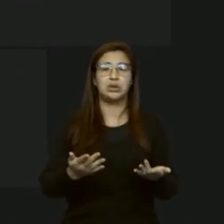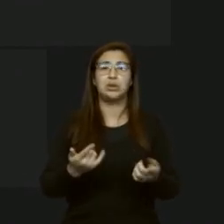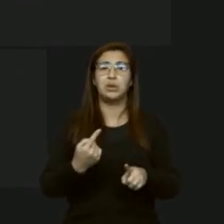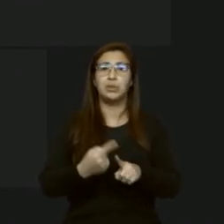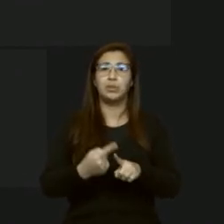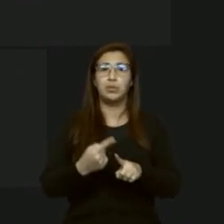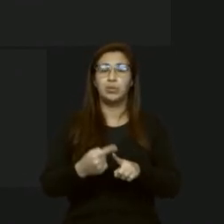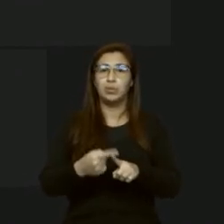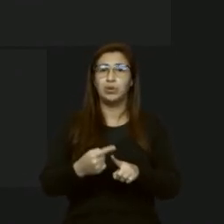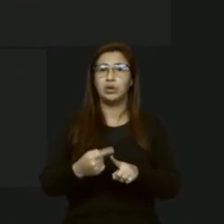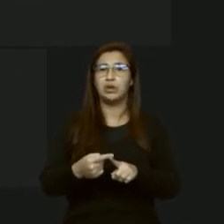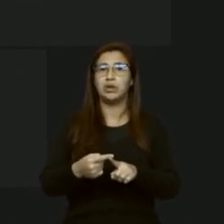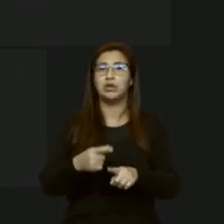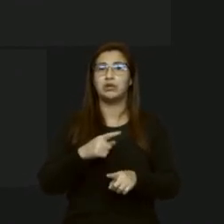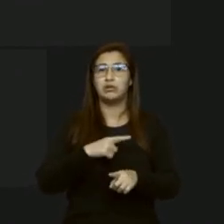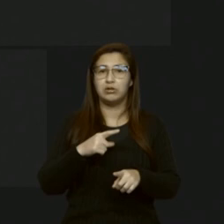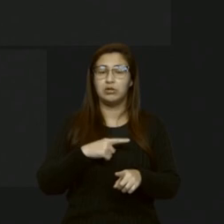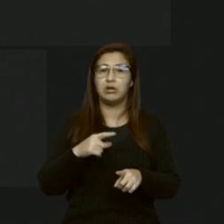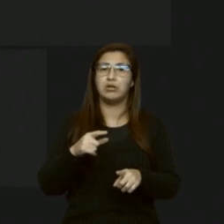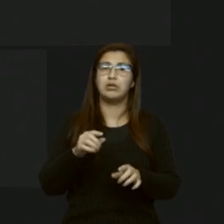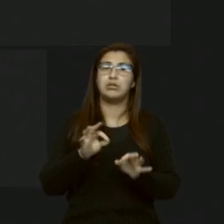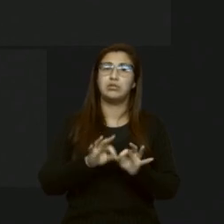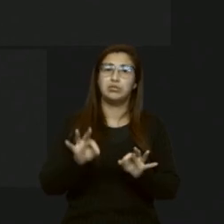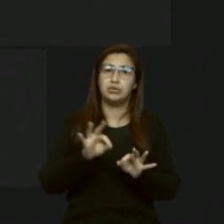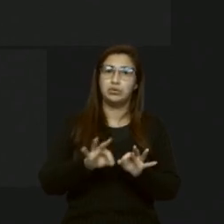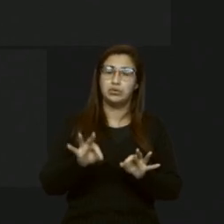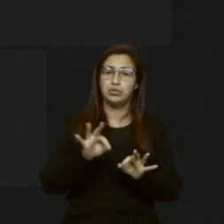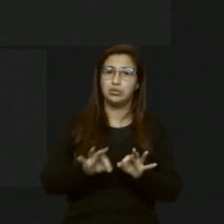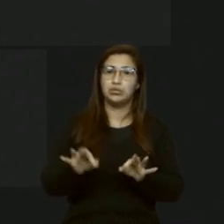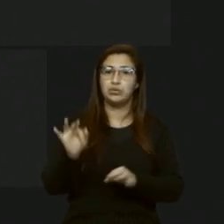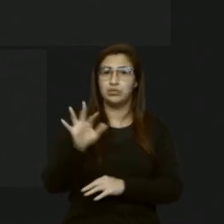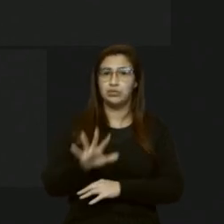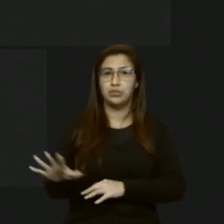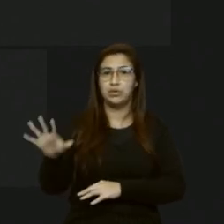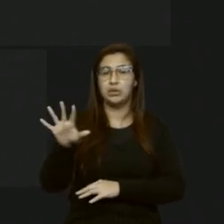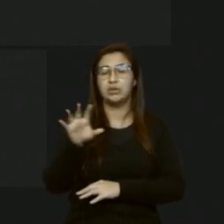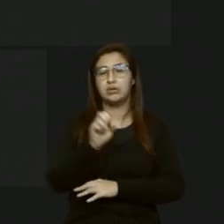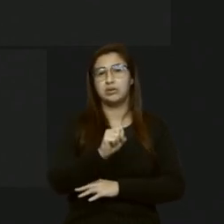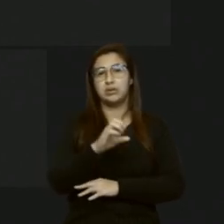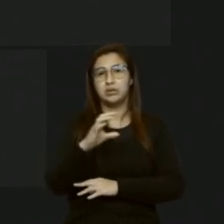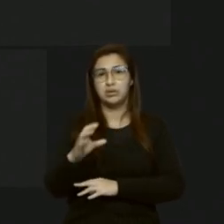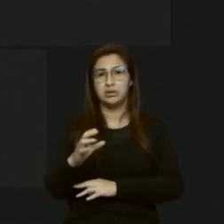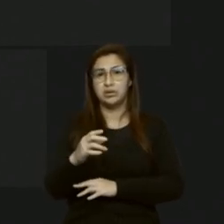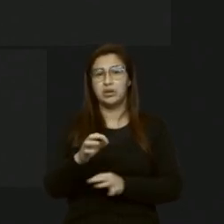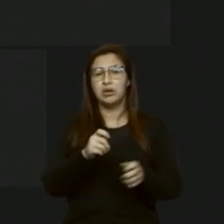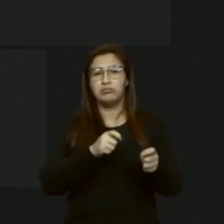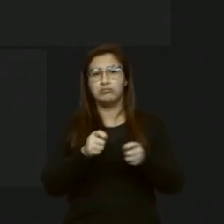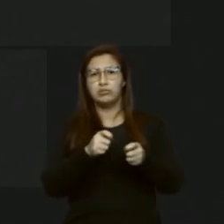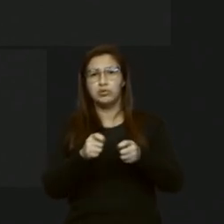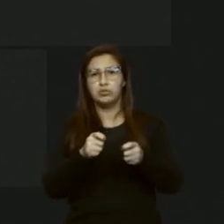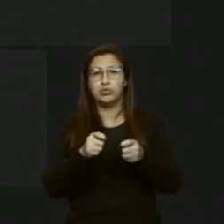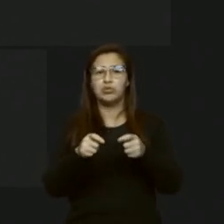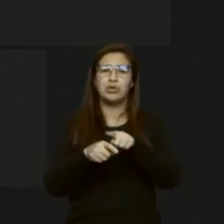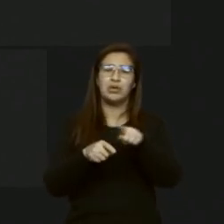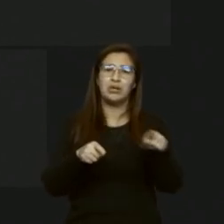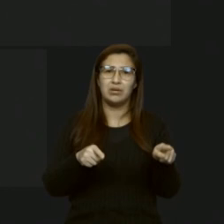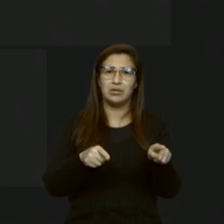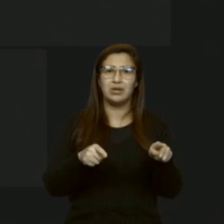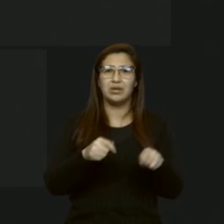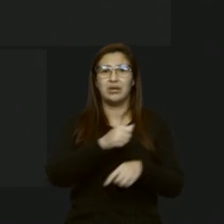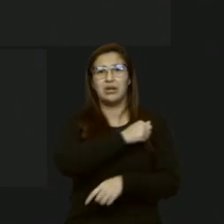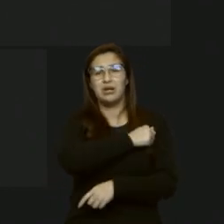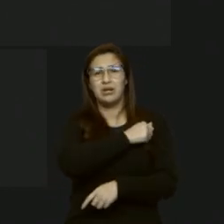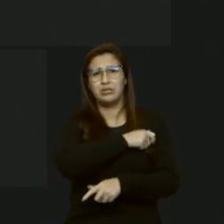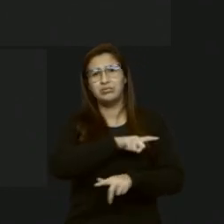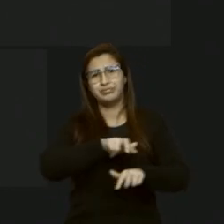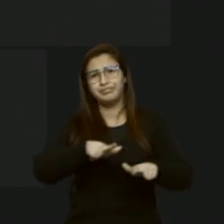ponto, existe o Instituto Federal Catarinense, né? Com grande movimentação de entrada, de saída, inclusive de alunos, além dos próprios moradores que